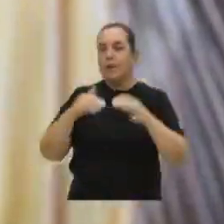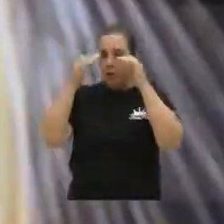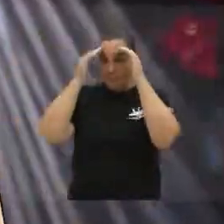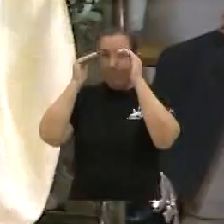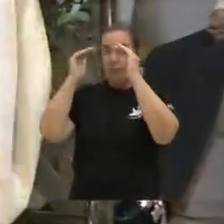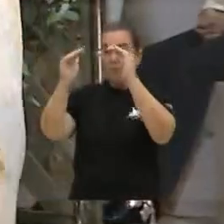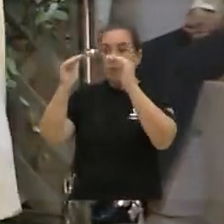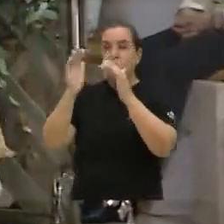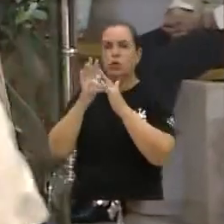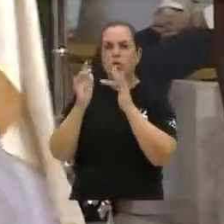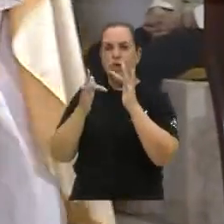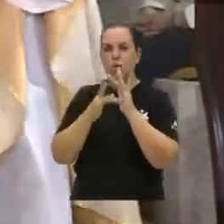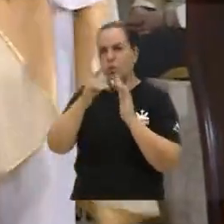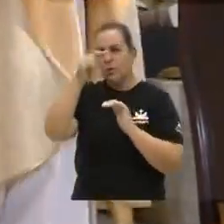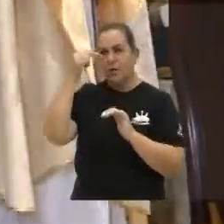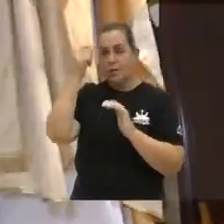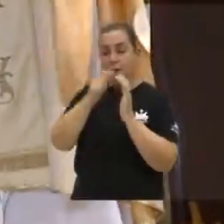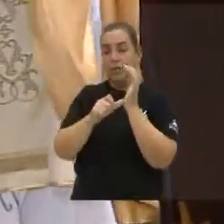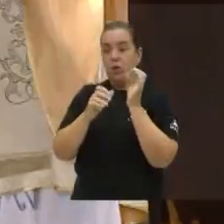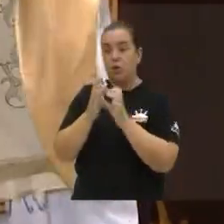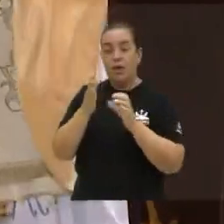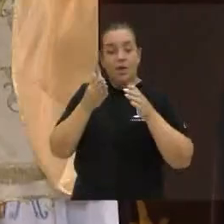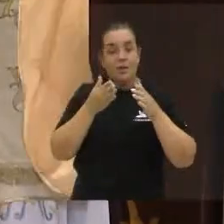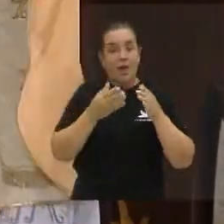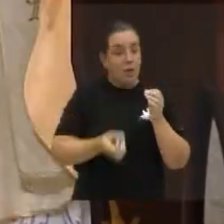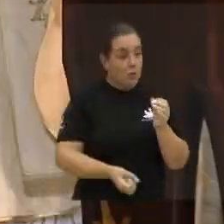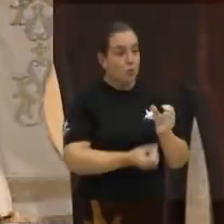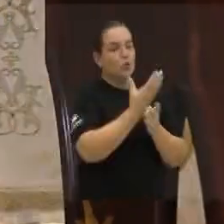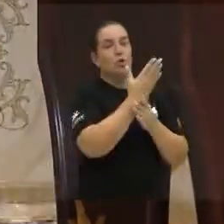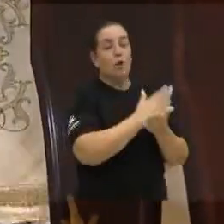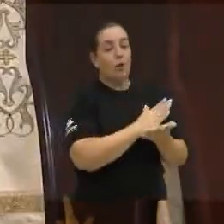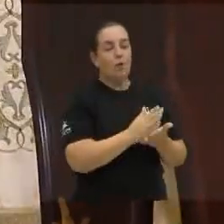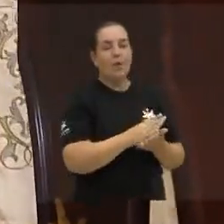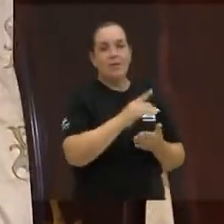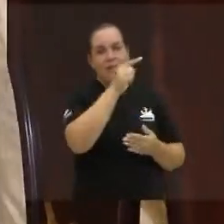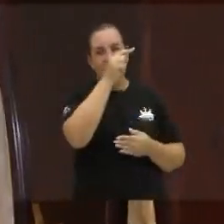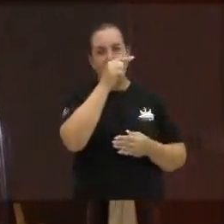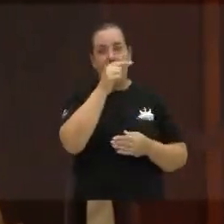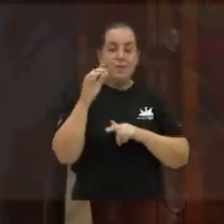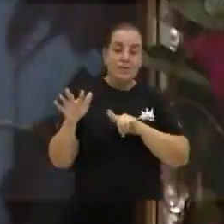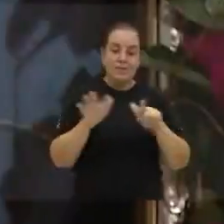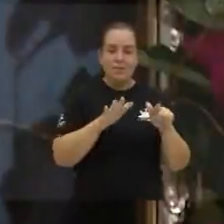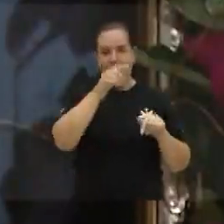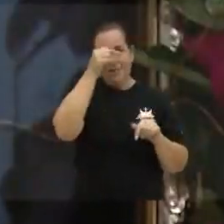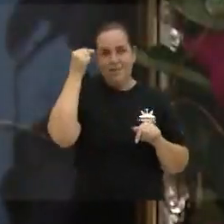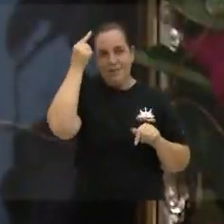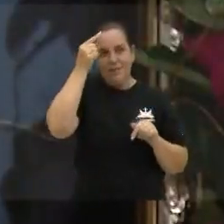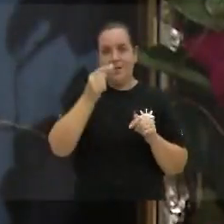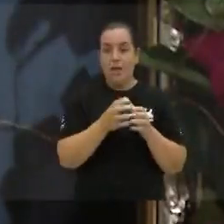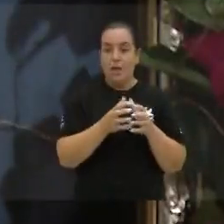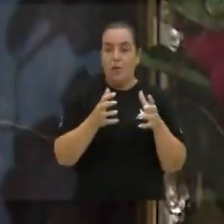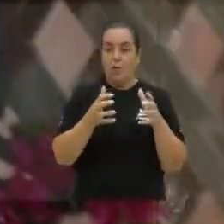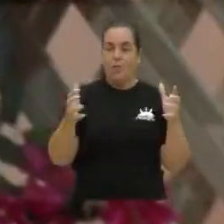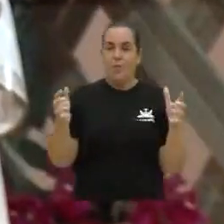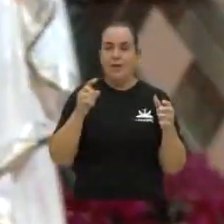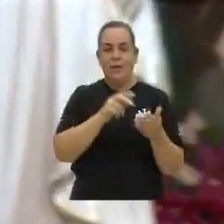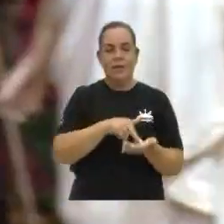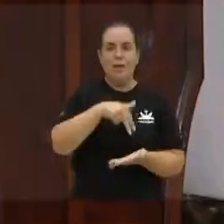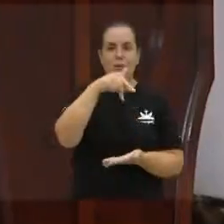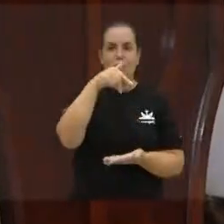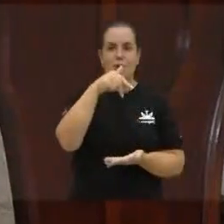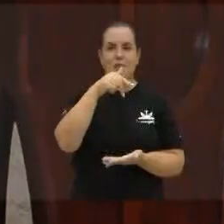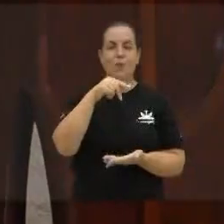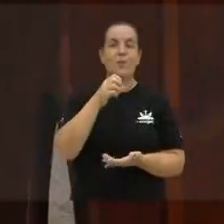Jesus das Santas Chagas nasce na Semana Santa, cresce na ressurreição, na